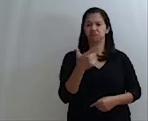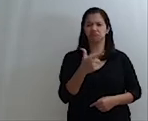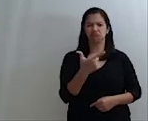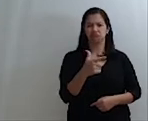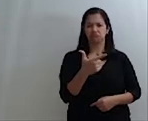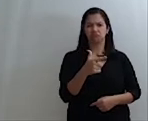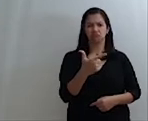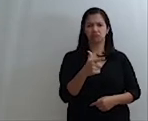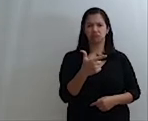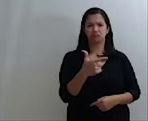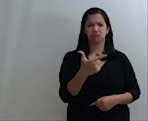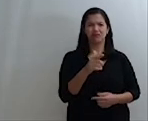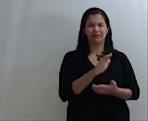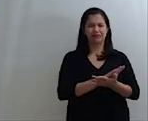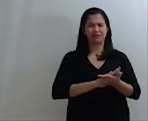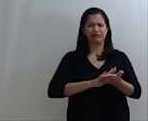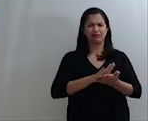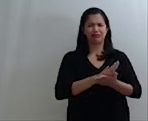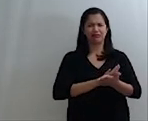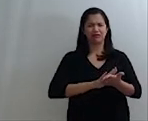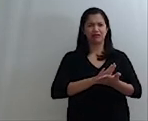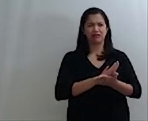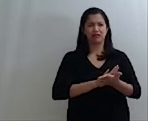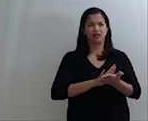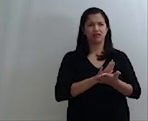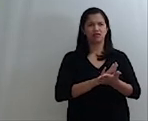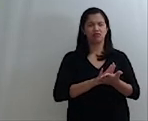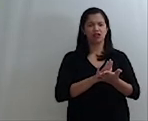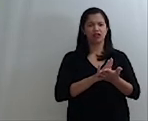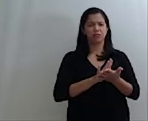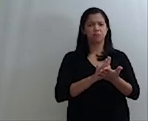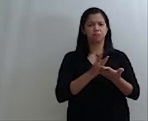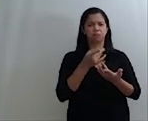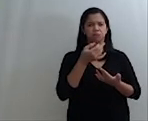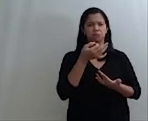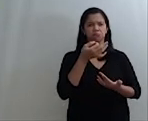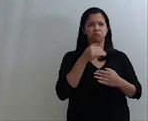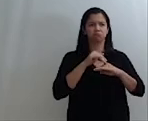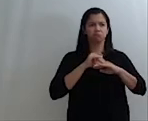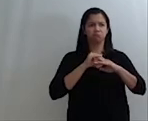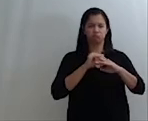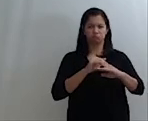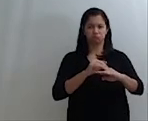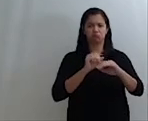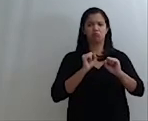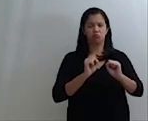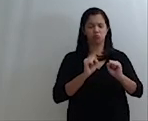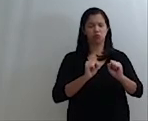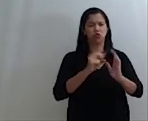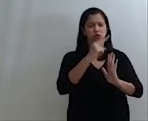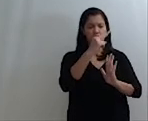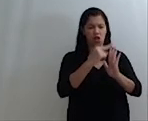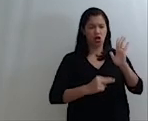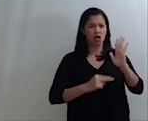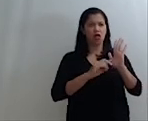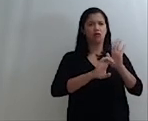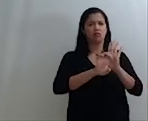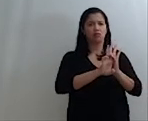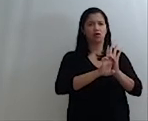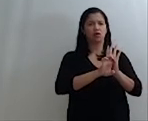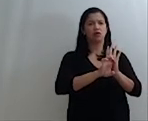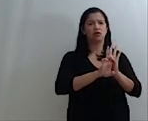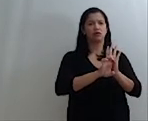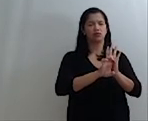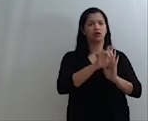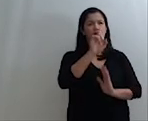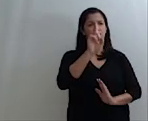nenhuma observação né Eu acho que eu poderia fazer a a a a leitura da ementa e E aí se fosse o